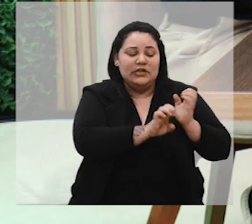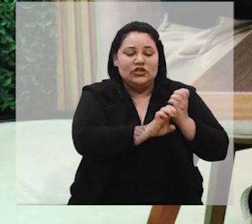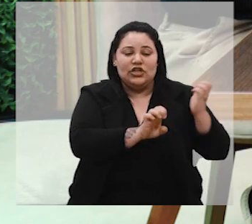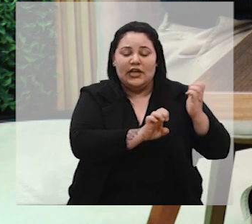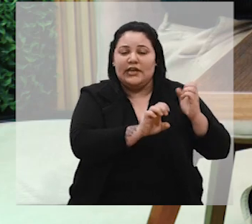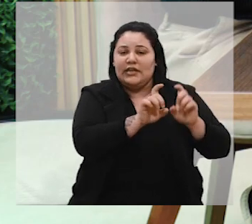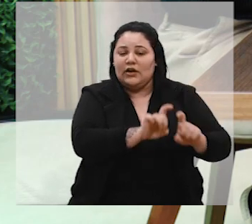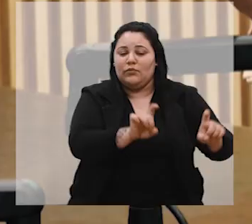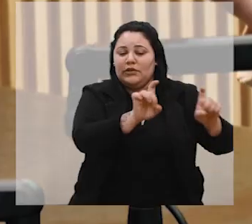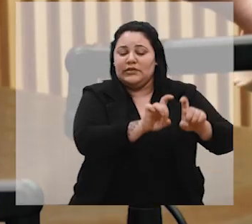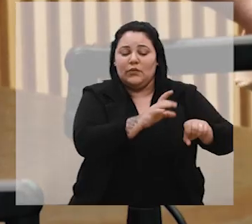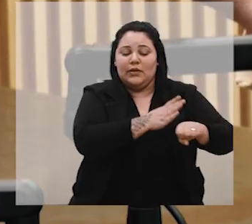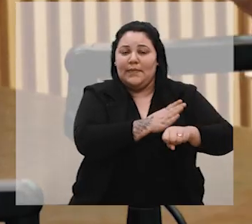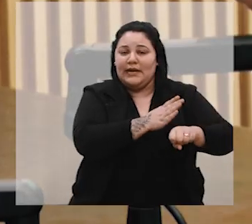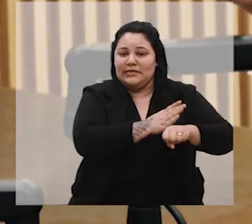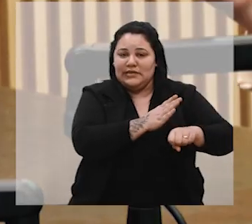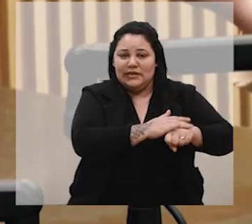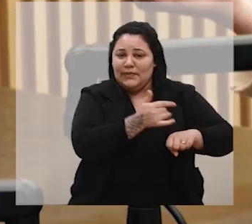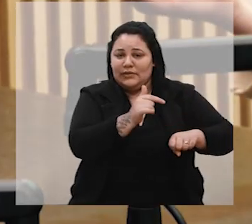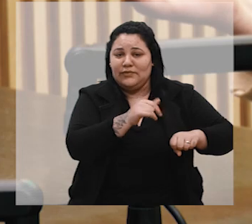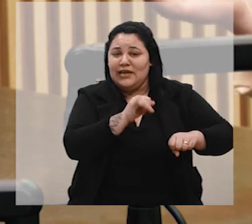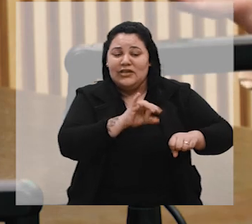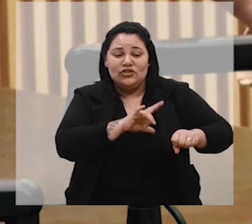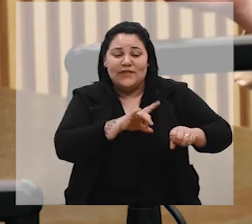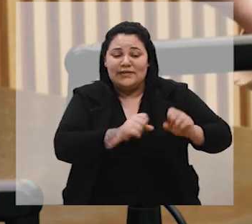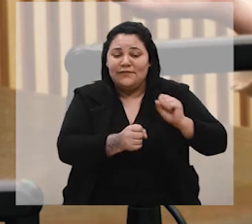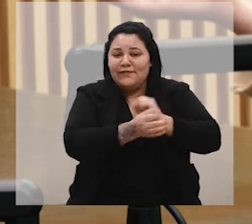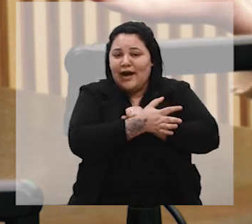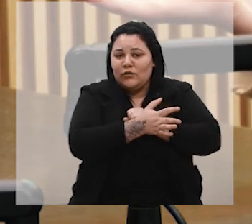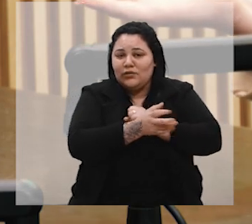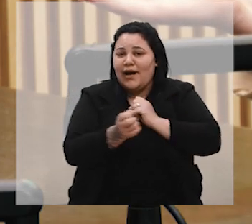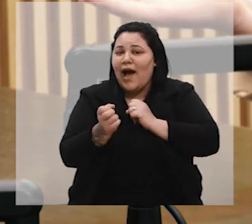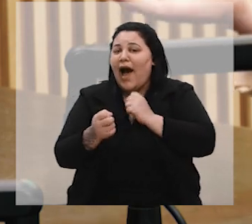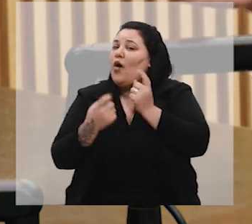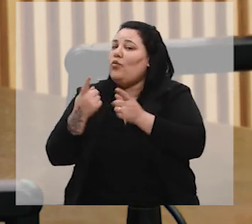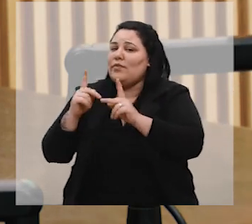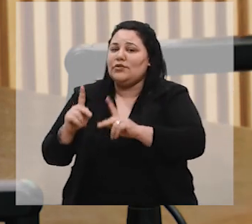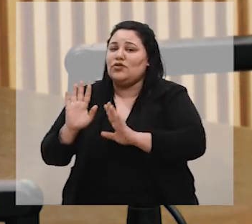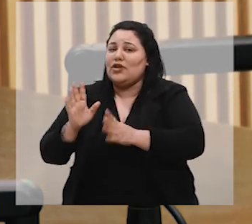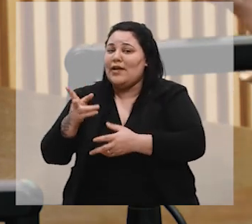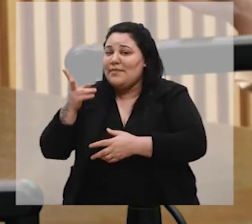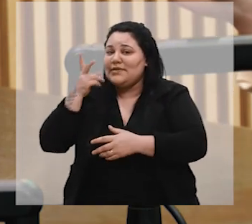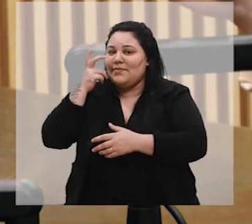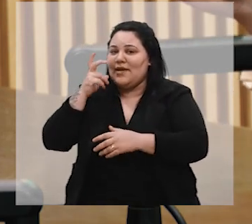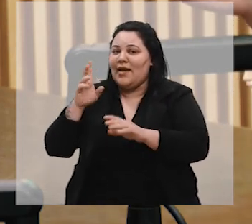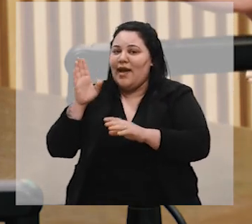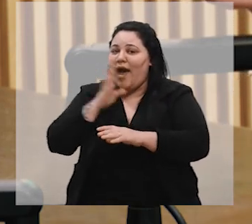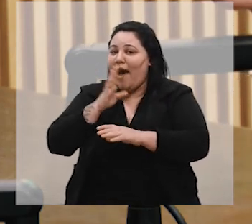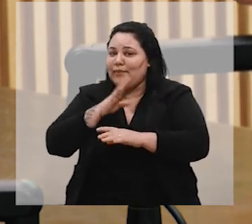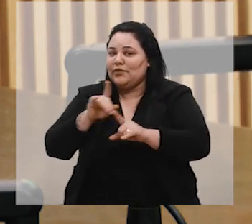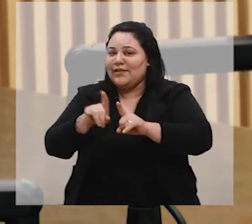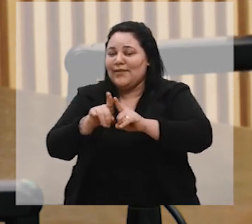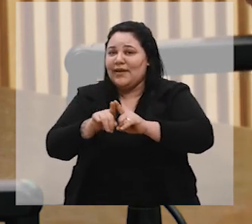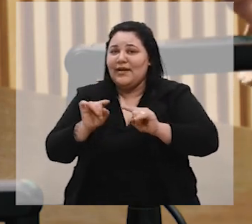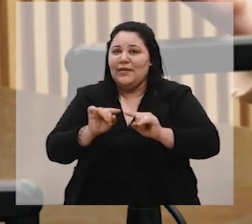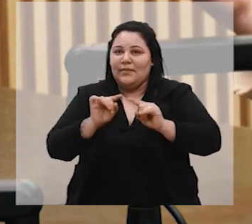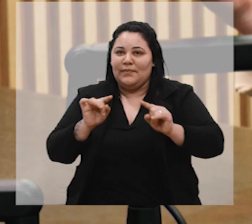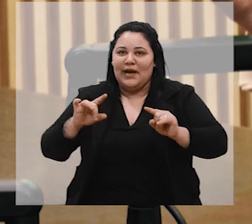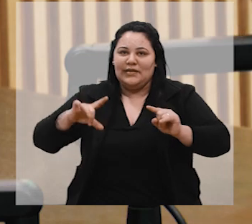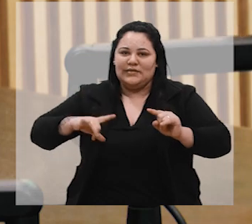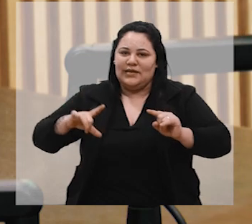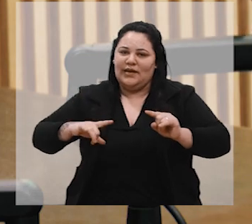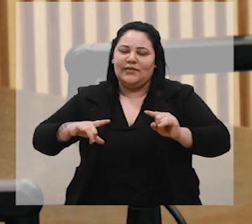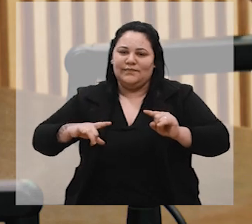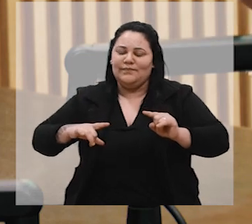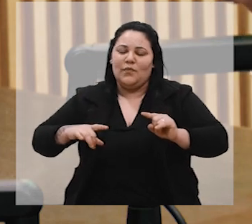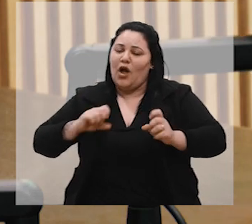participam, eles realmente entendem o sistema. E se fosse corrompível, isso já teria sido identificado, né? Então, mas ok, vocês têm um episódio inteiro